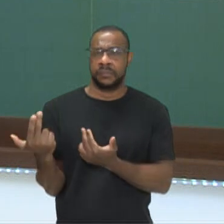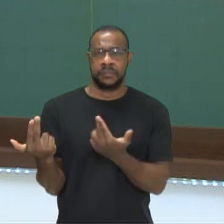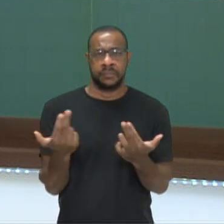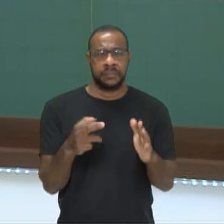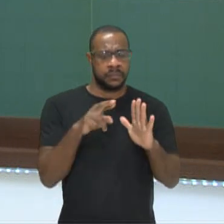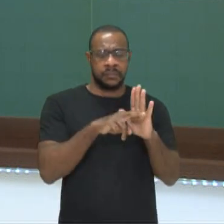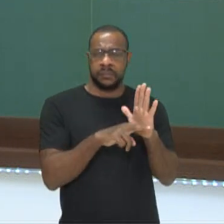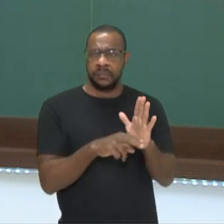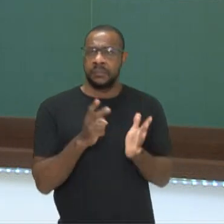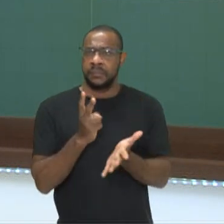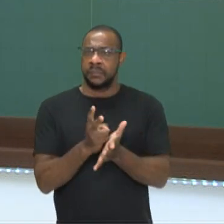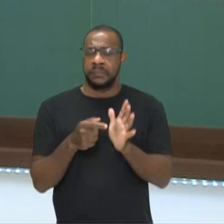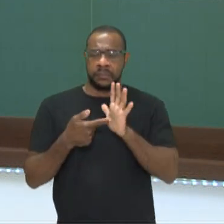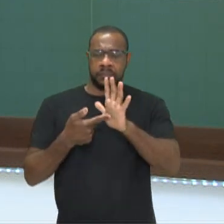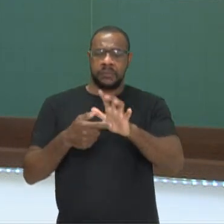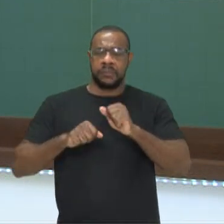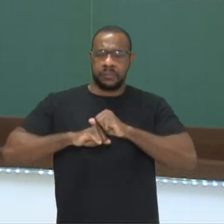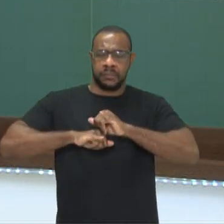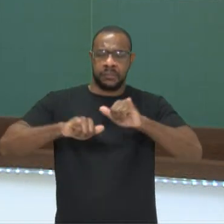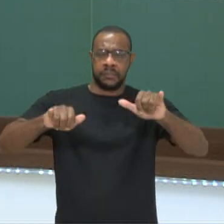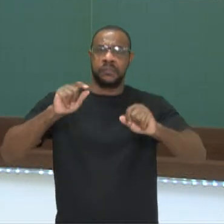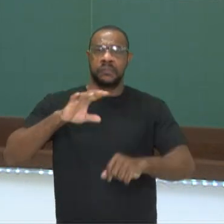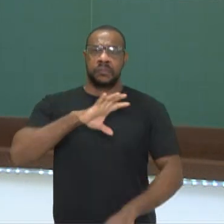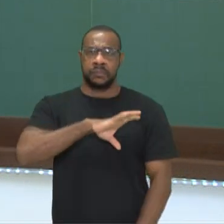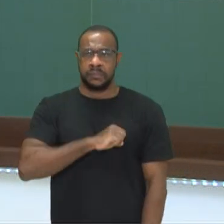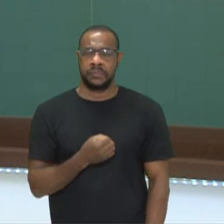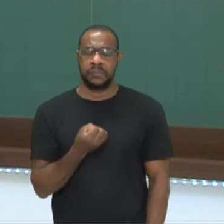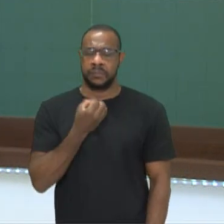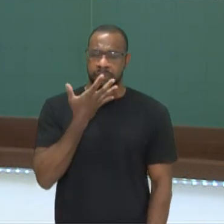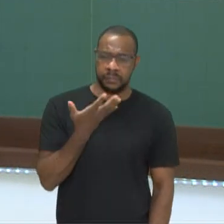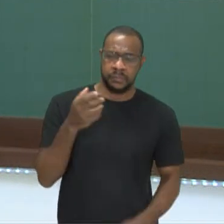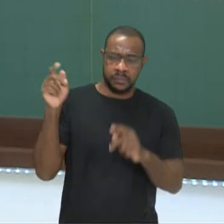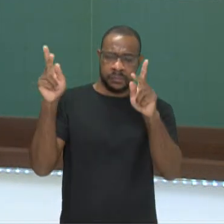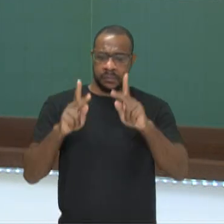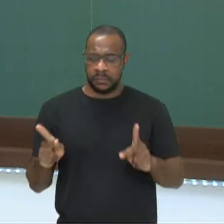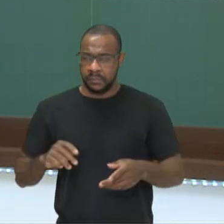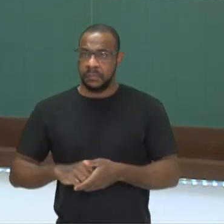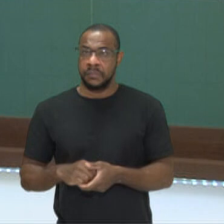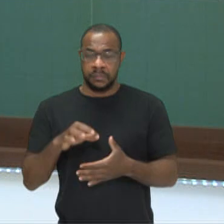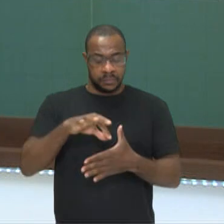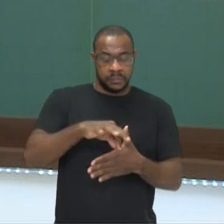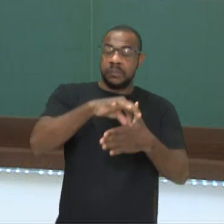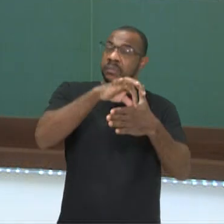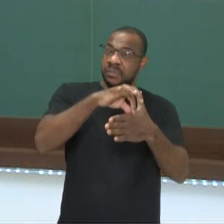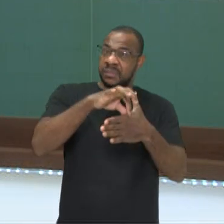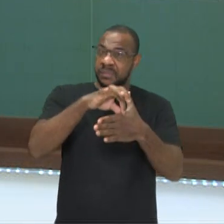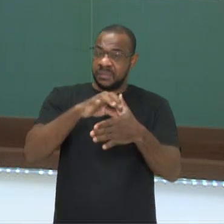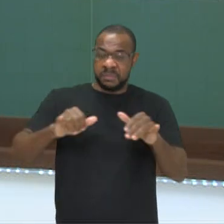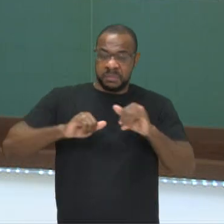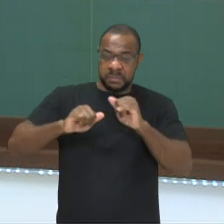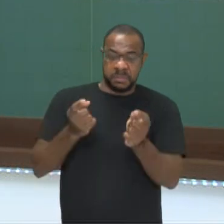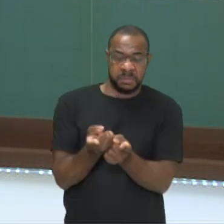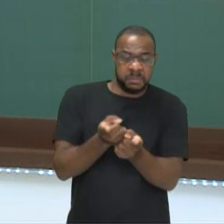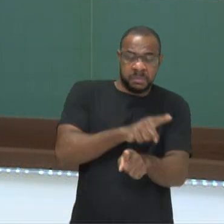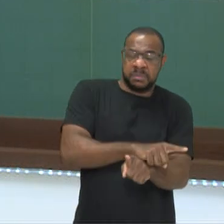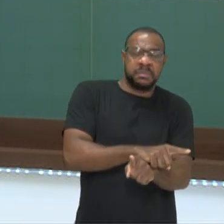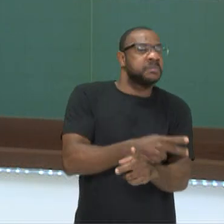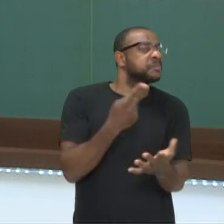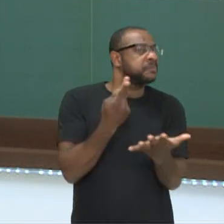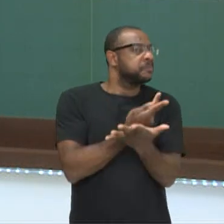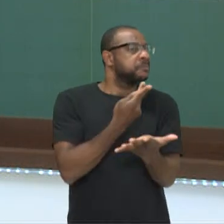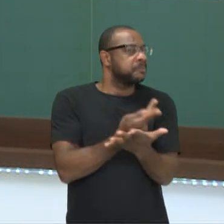sempre falar do amor, do bem e da paz. Então, quer dizer, se um líder religioso prega o contrário, está indo contra sua